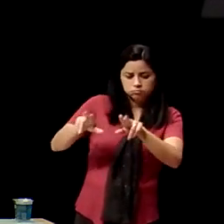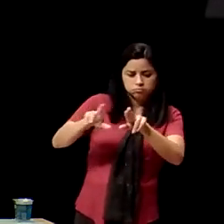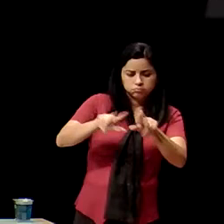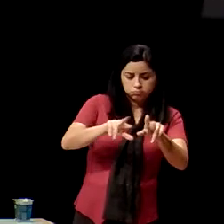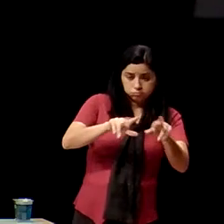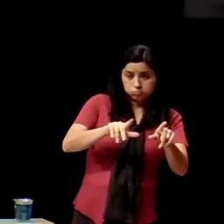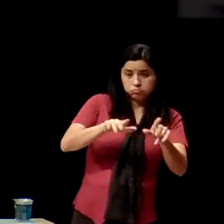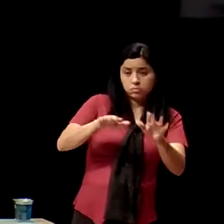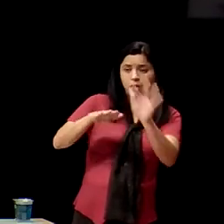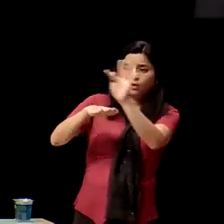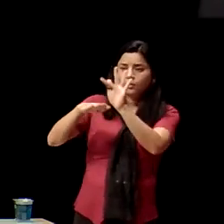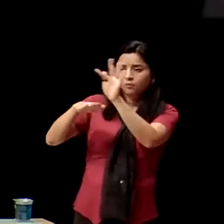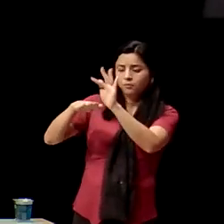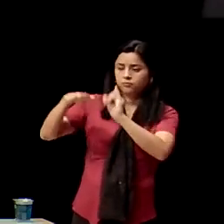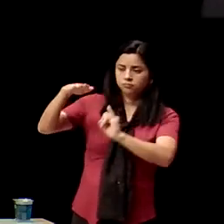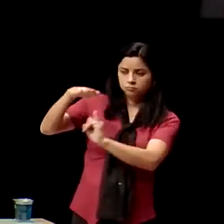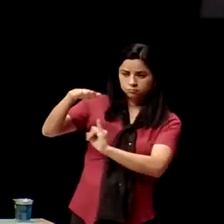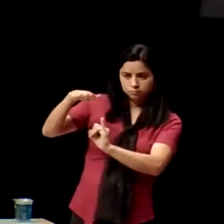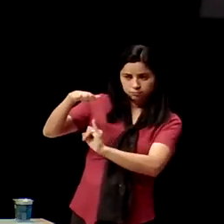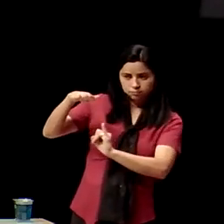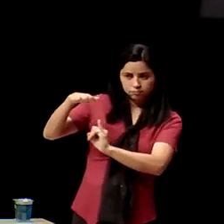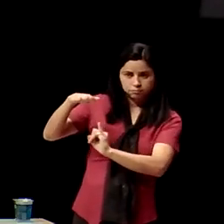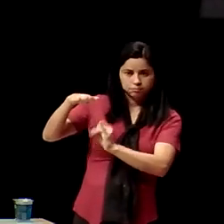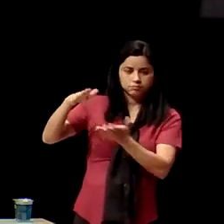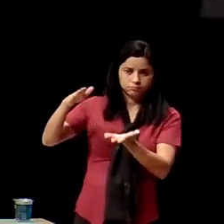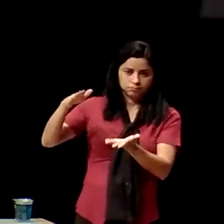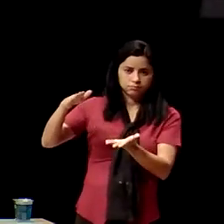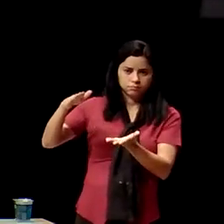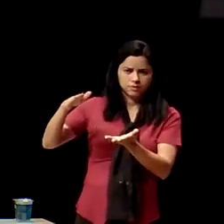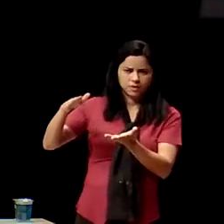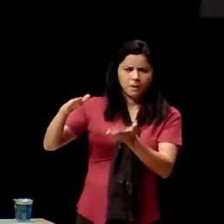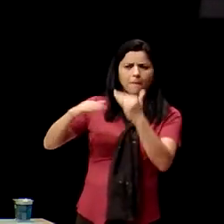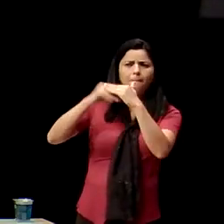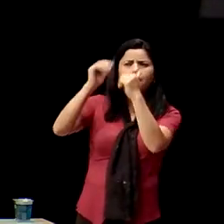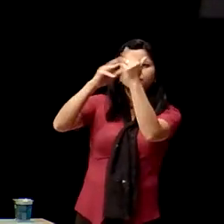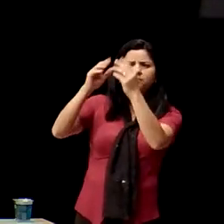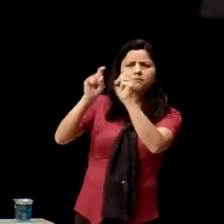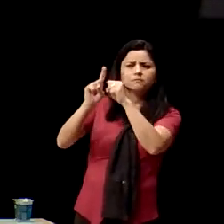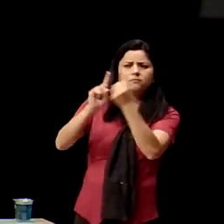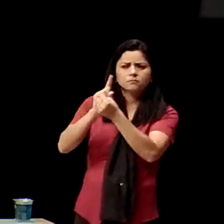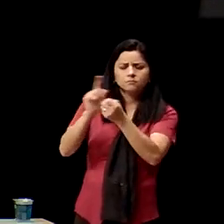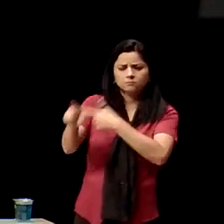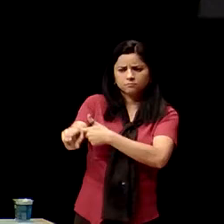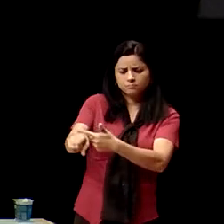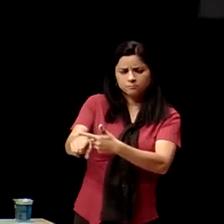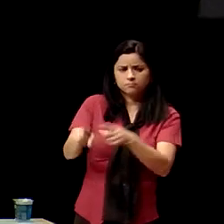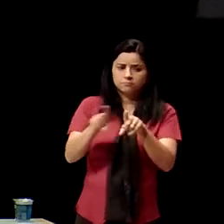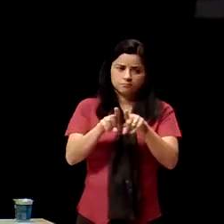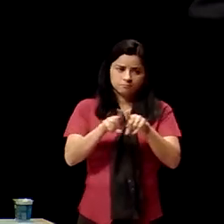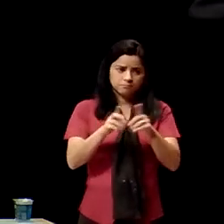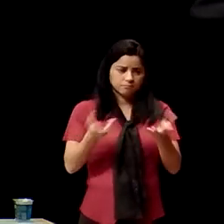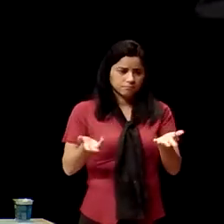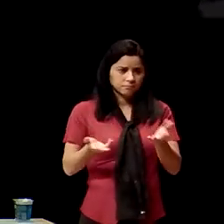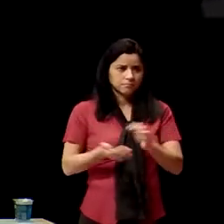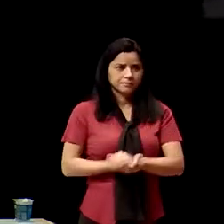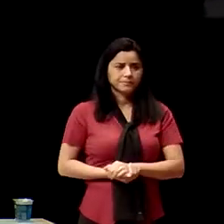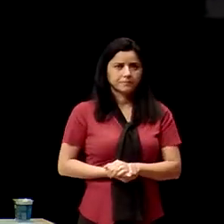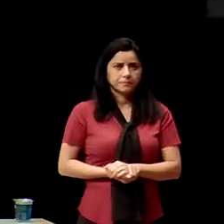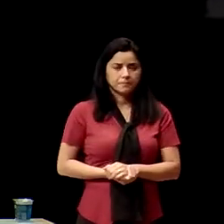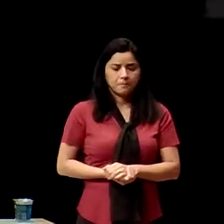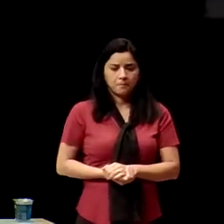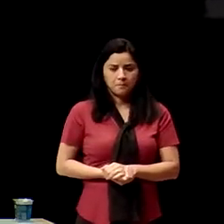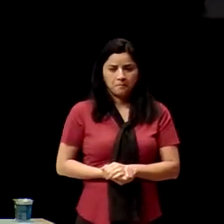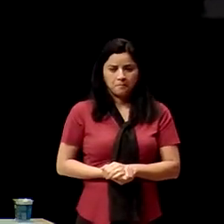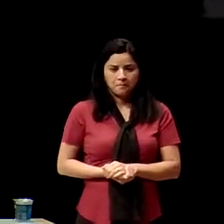parte formal quanto na parte não formal, para aprimoramento social e educacional. So,